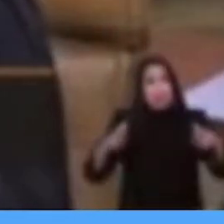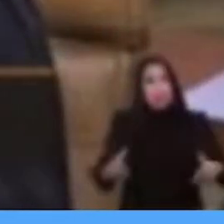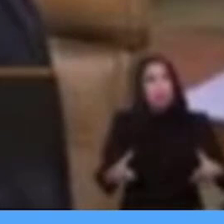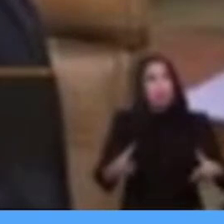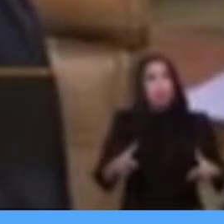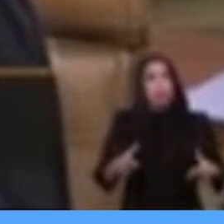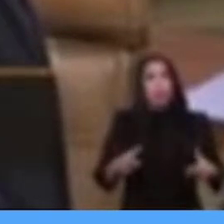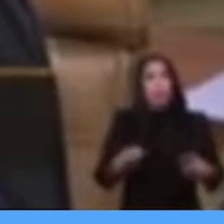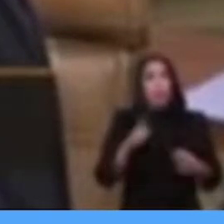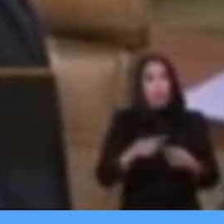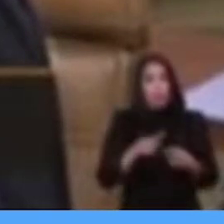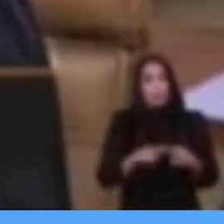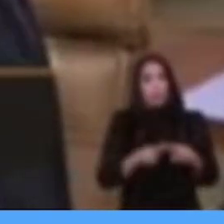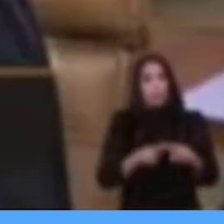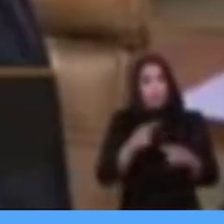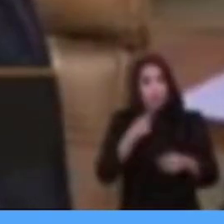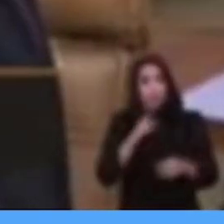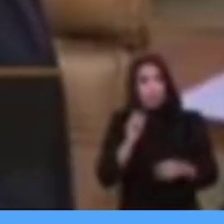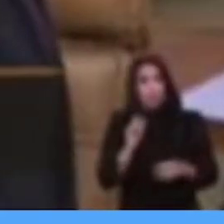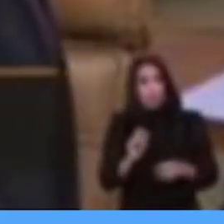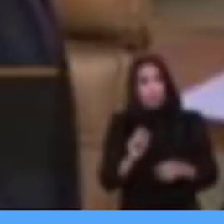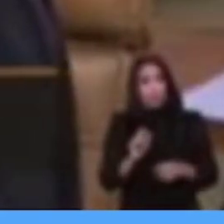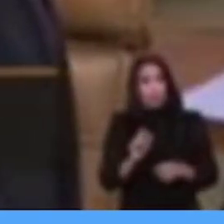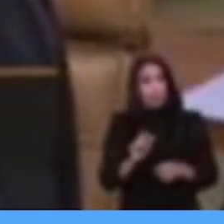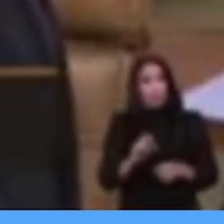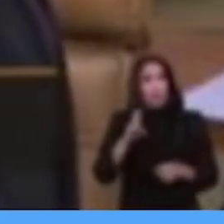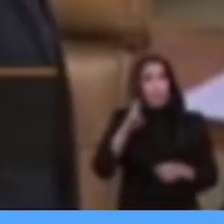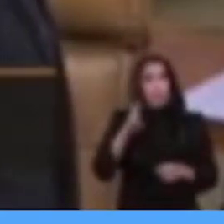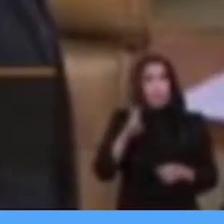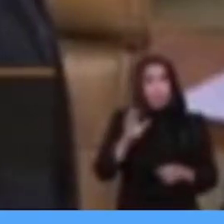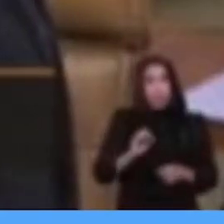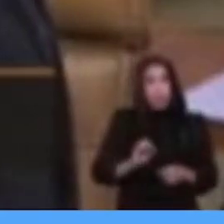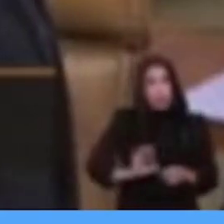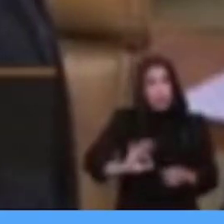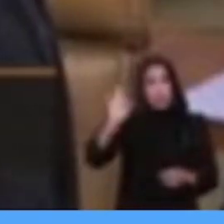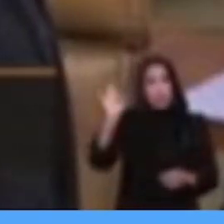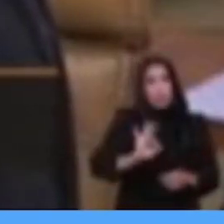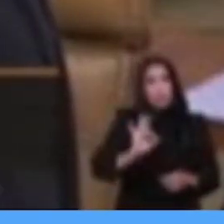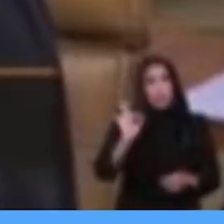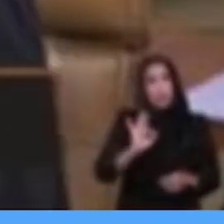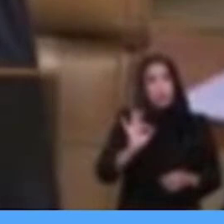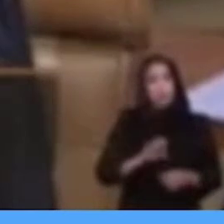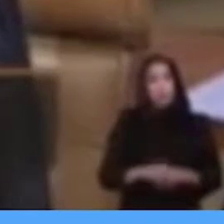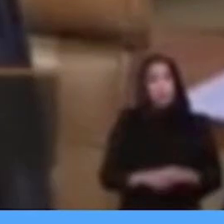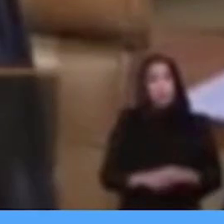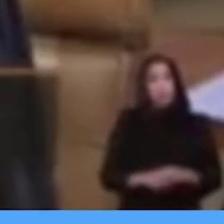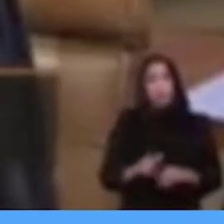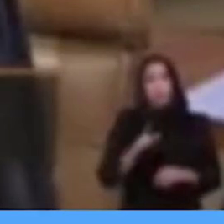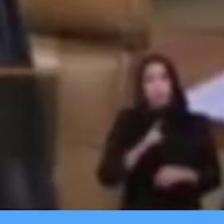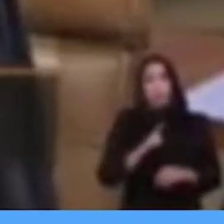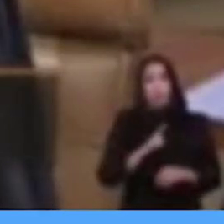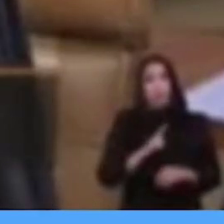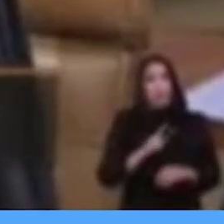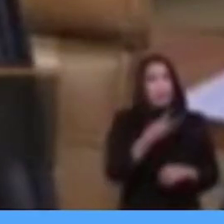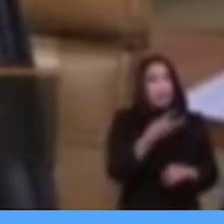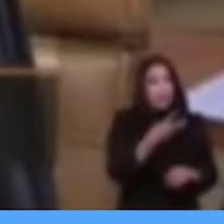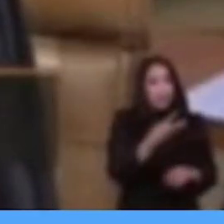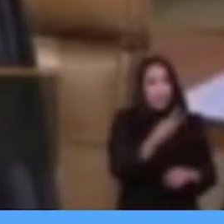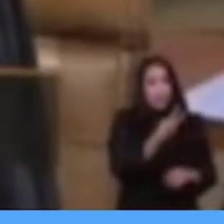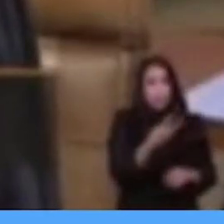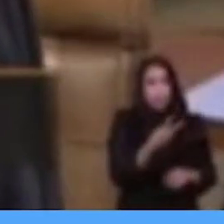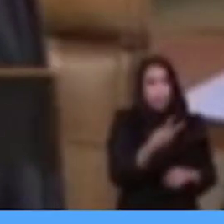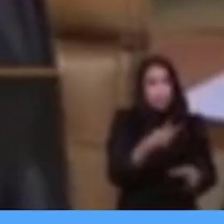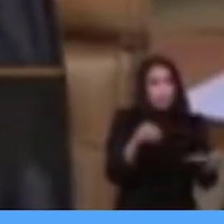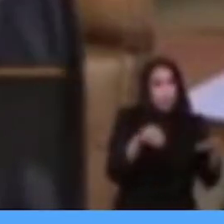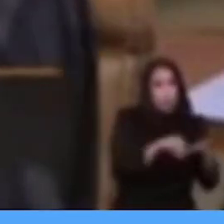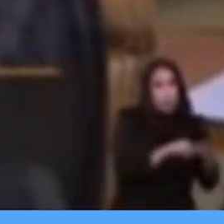Porque aqui nós estamos falando de mais de 50%. 32% no interior já é